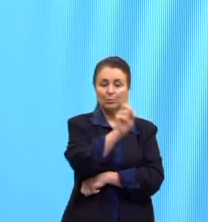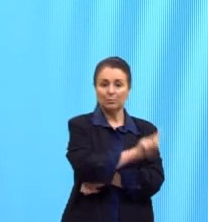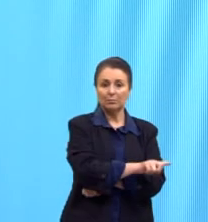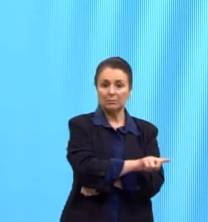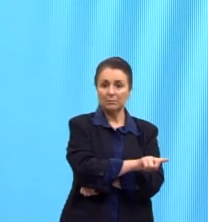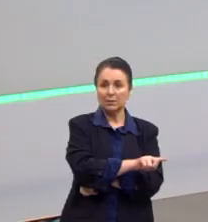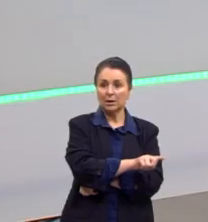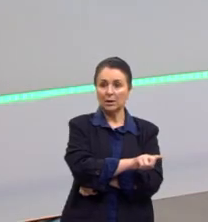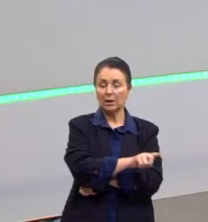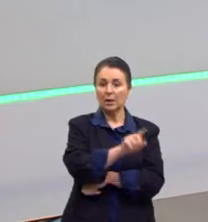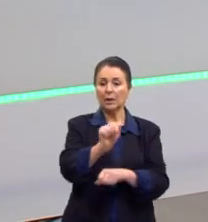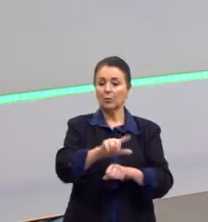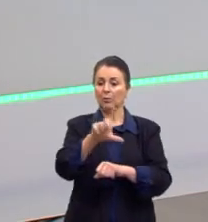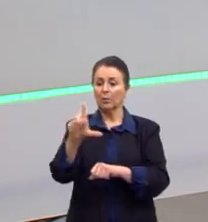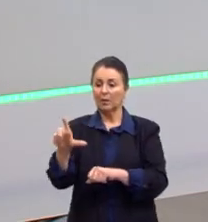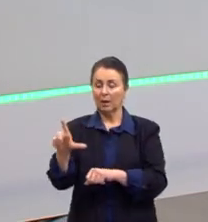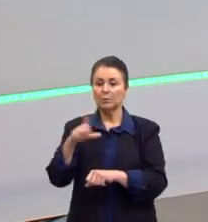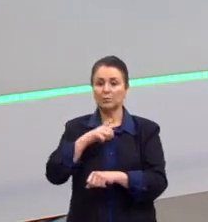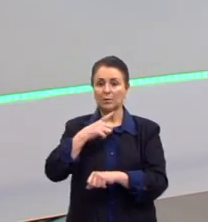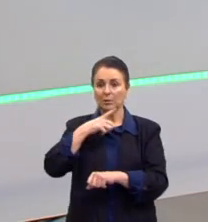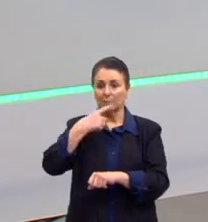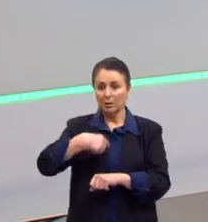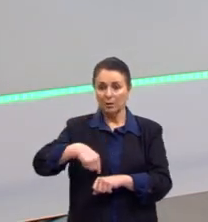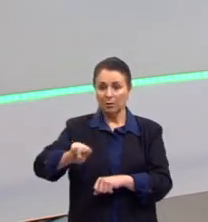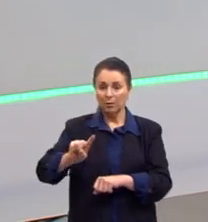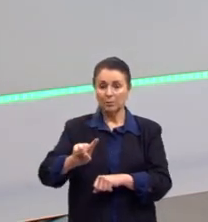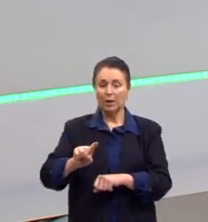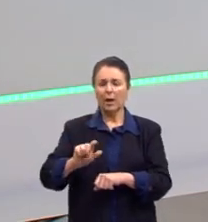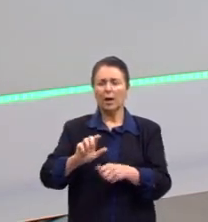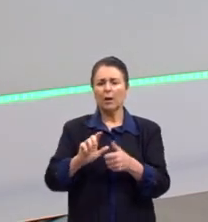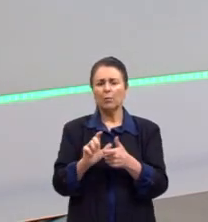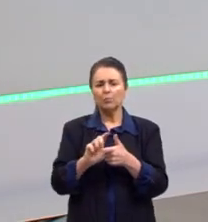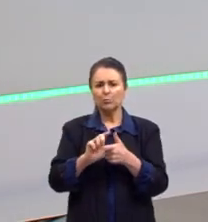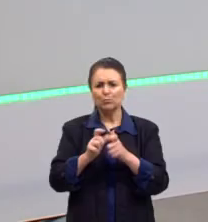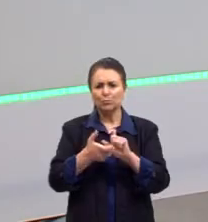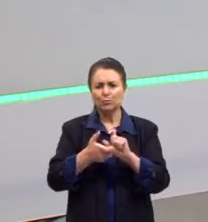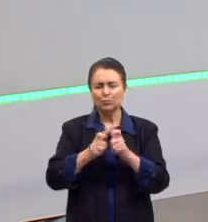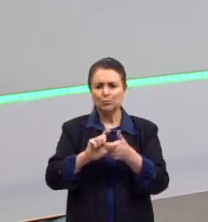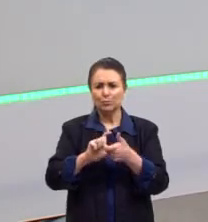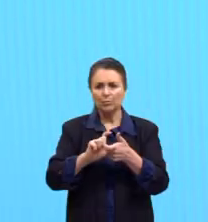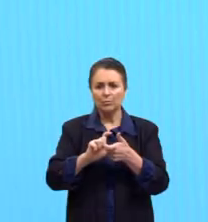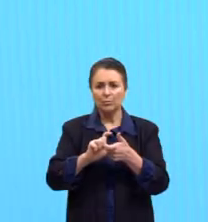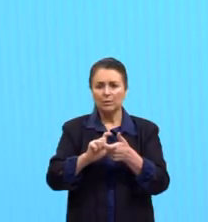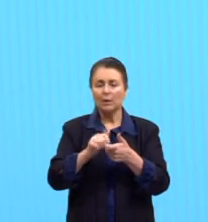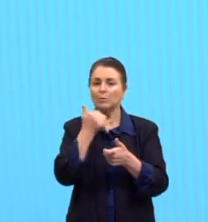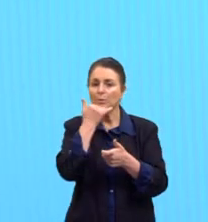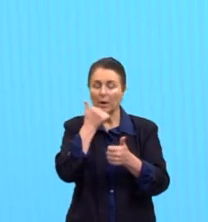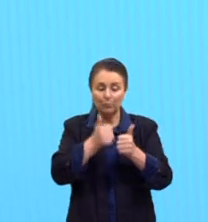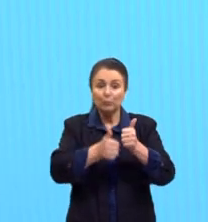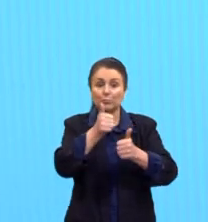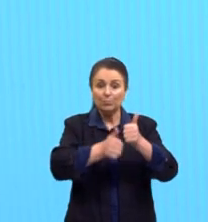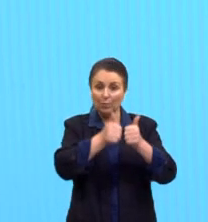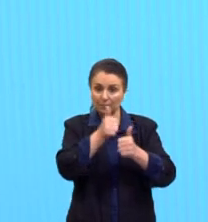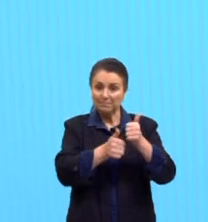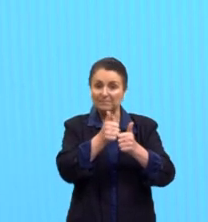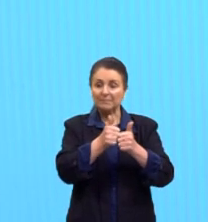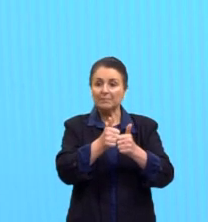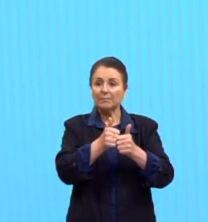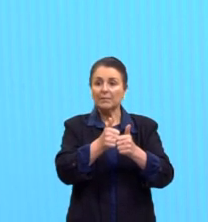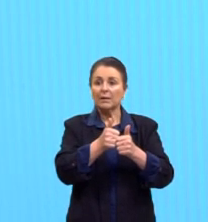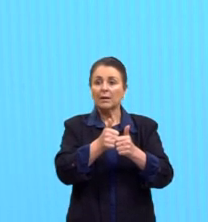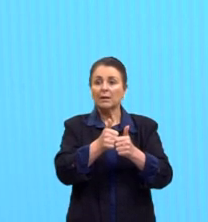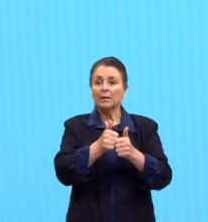via e do lado aqui vai mostrar uma outra é um jogo de futebol né